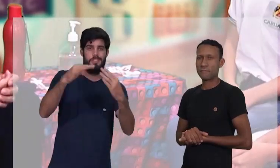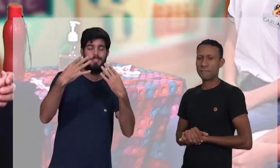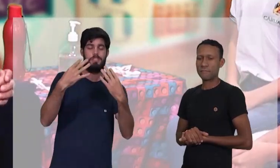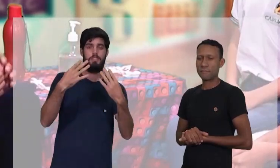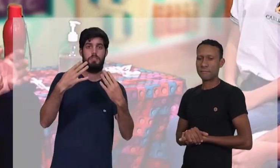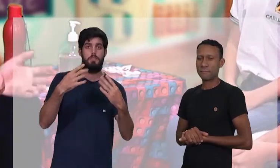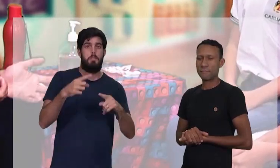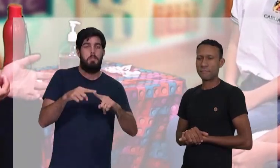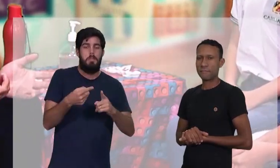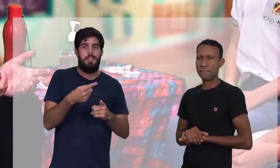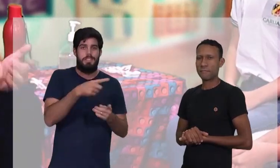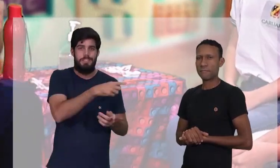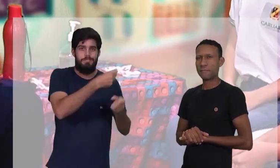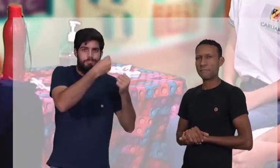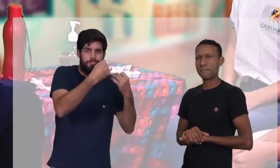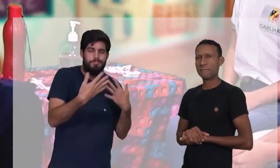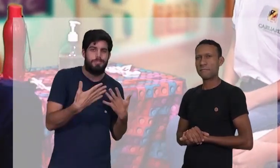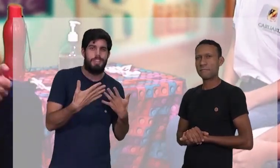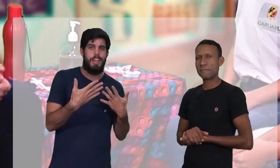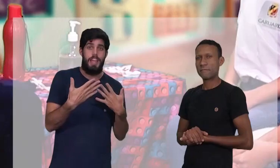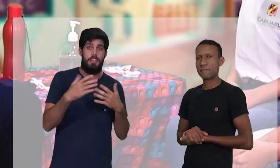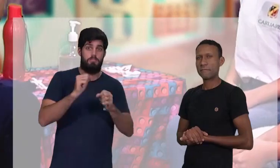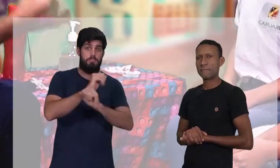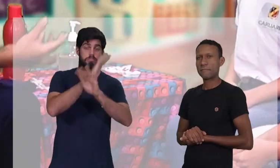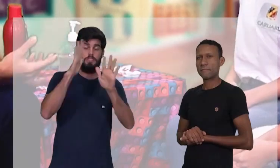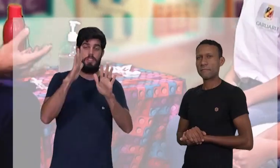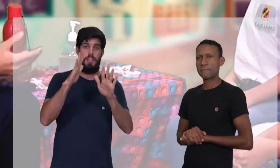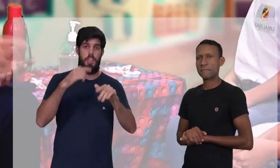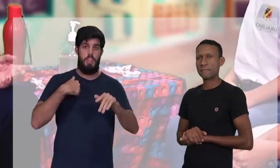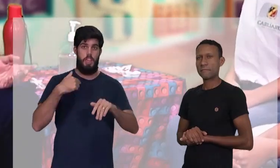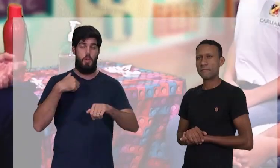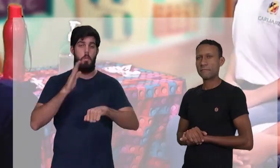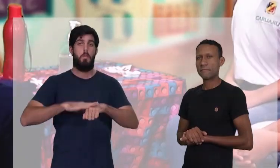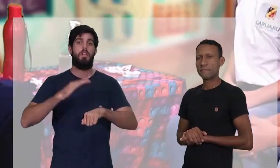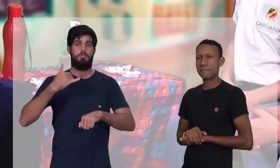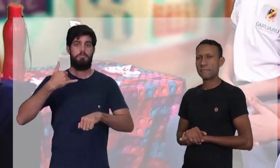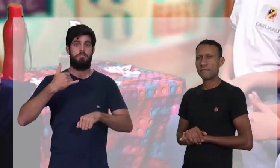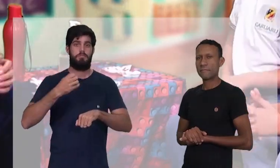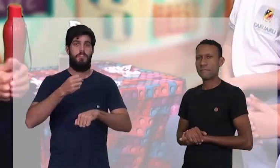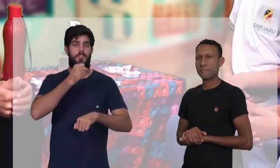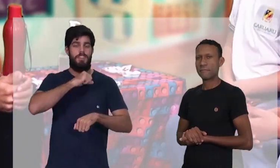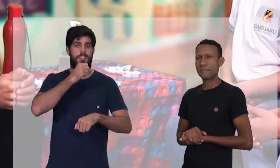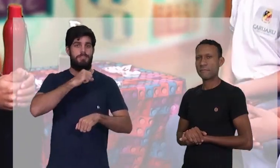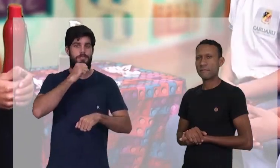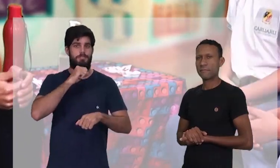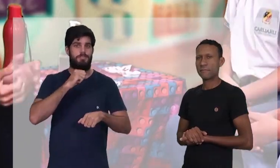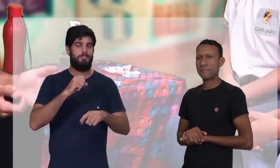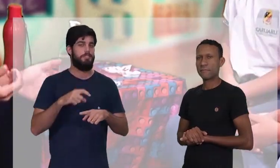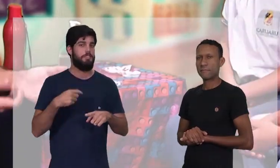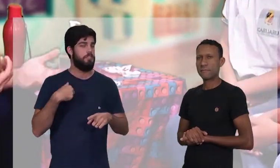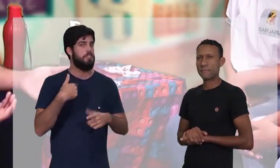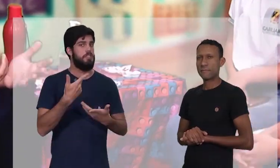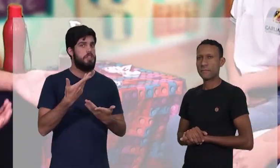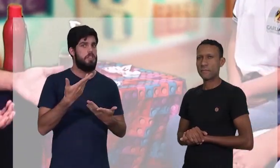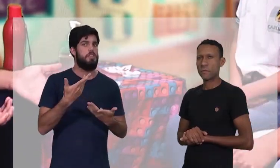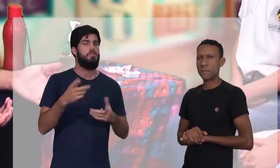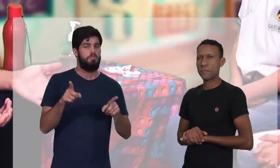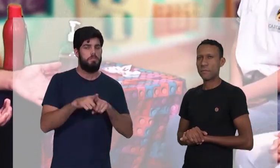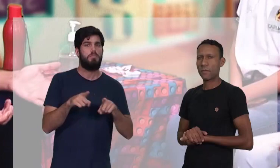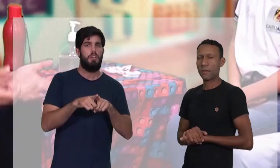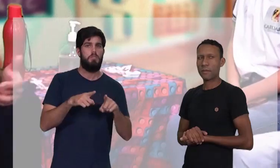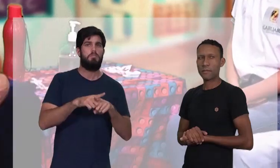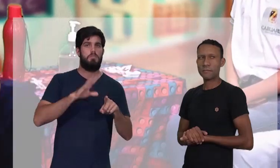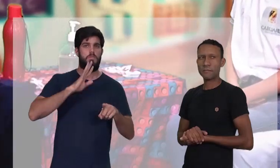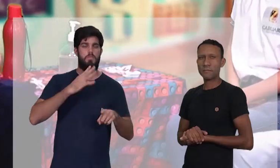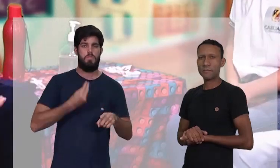falaram, é muito claro mesmo pra mim, né? Que sou mais velho do que eles, mas eu sou novo, tá? que eu ainda estou me